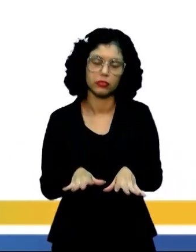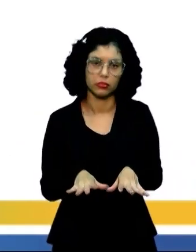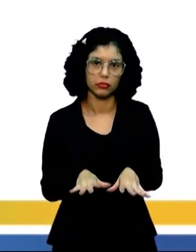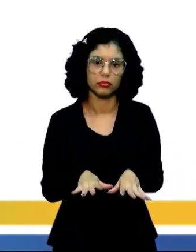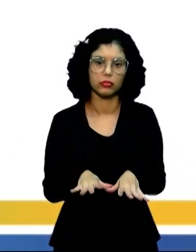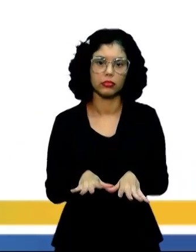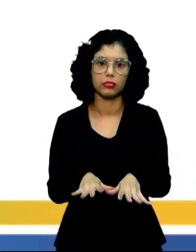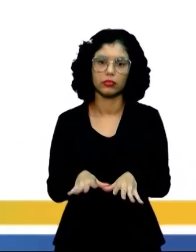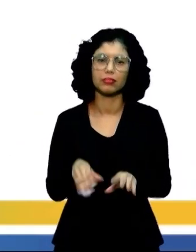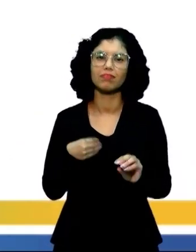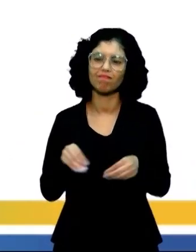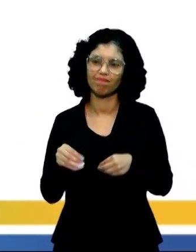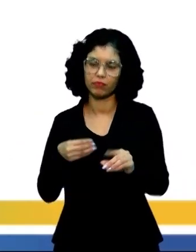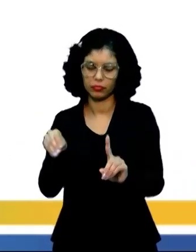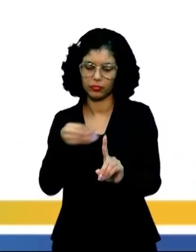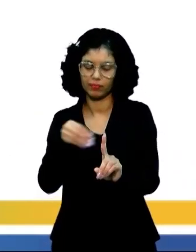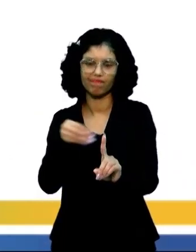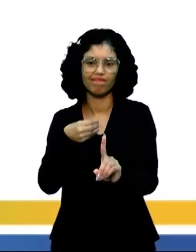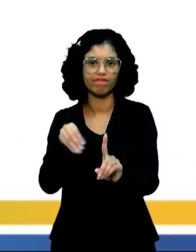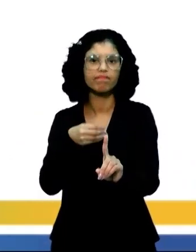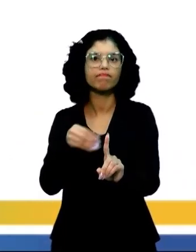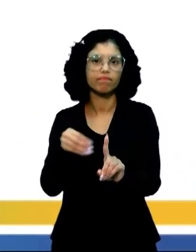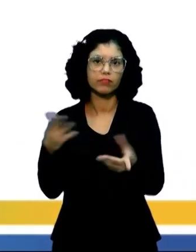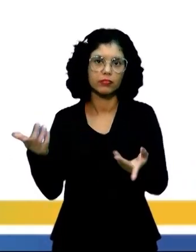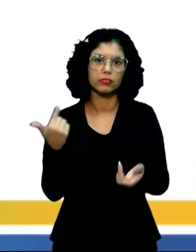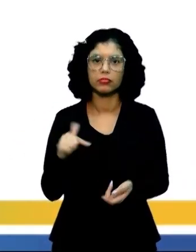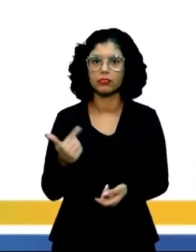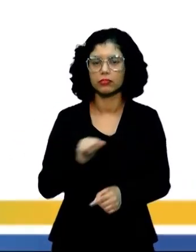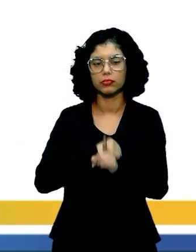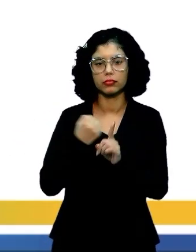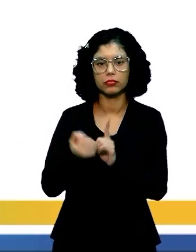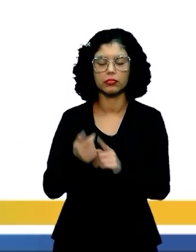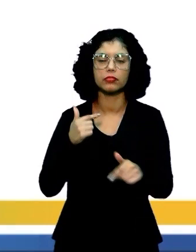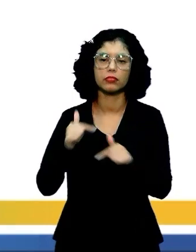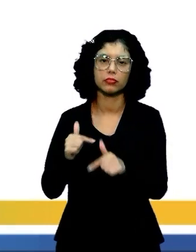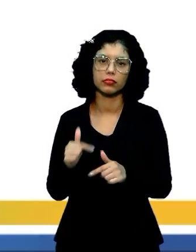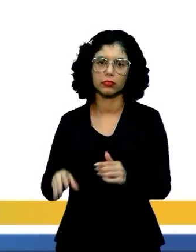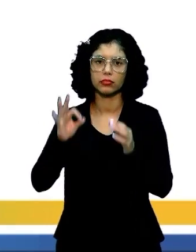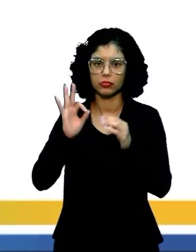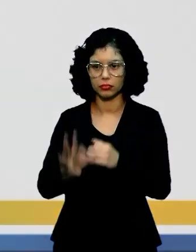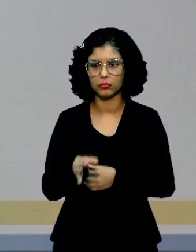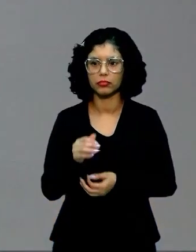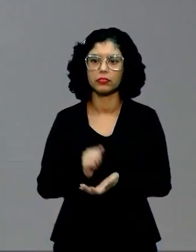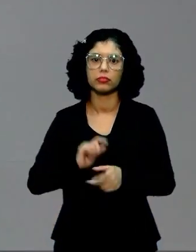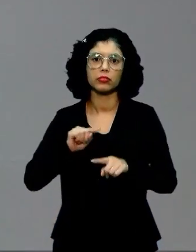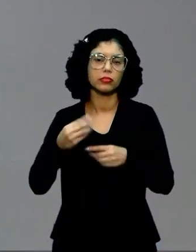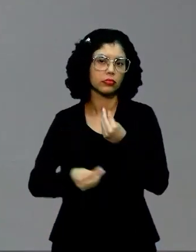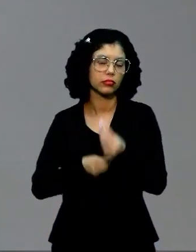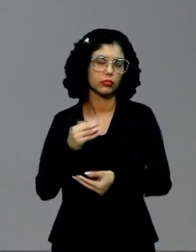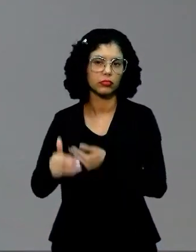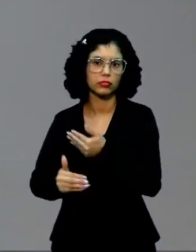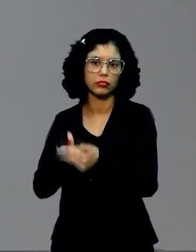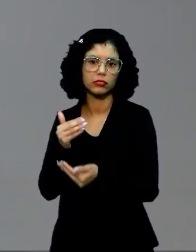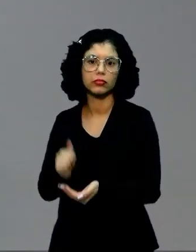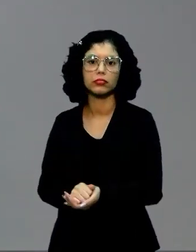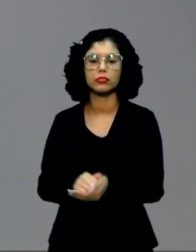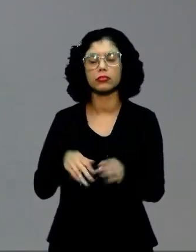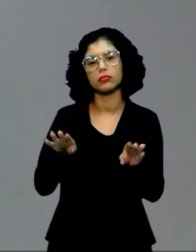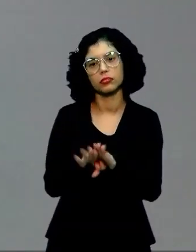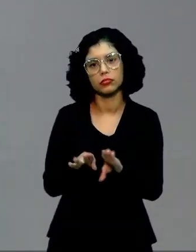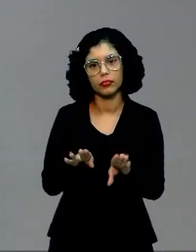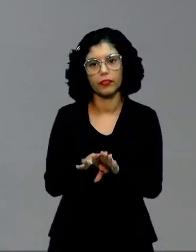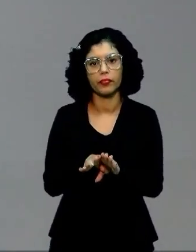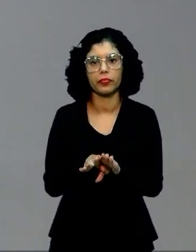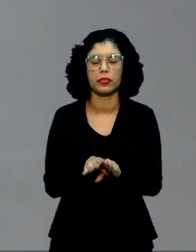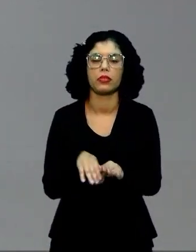de vulnerabilidade social, que ele não tem um emprego fixo. Então, como é que se desenvolve? A história se